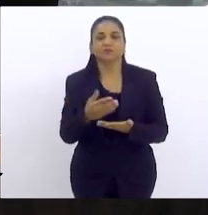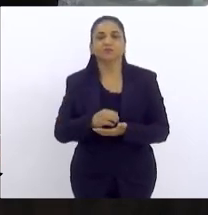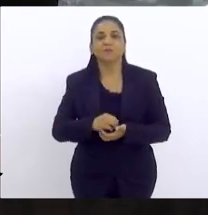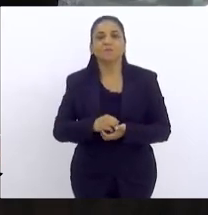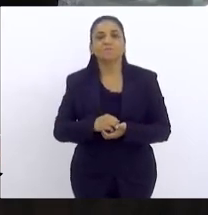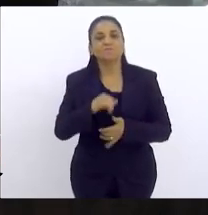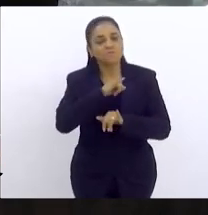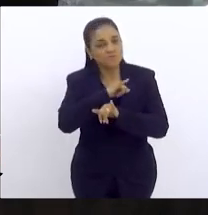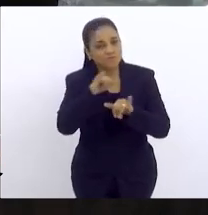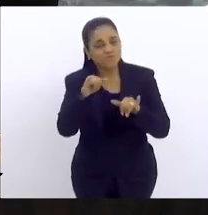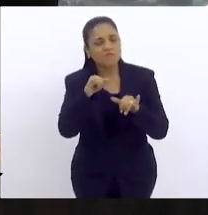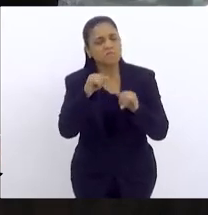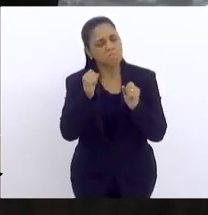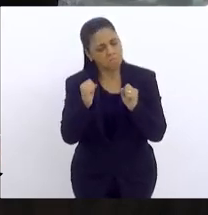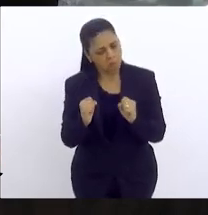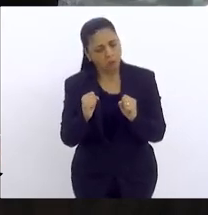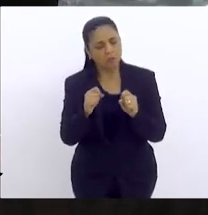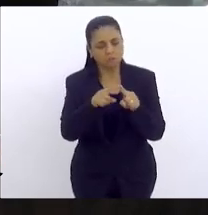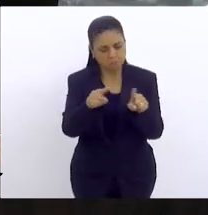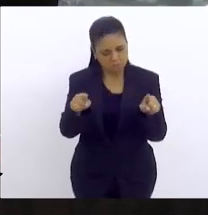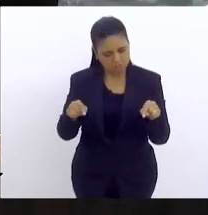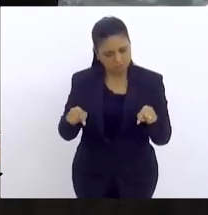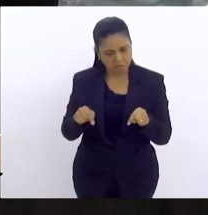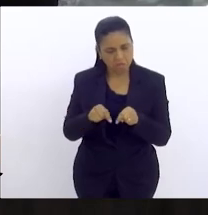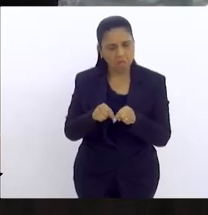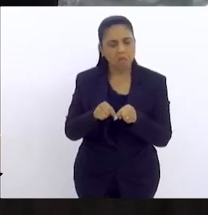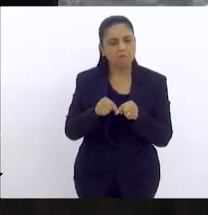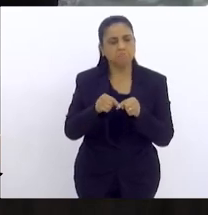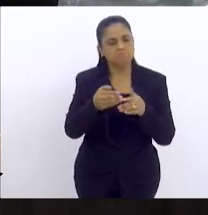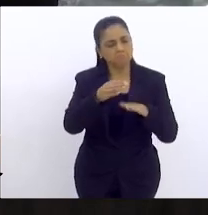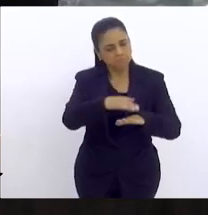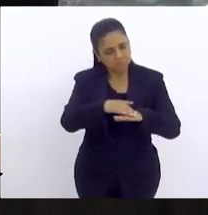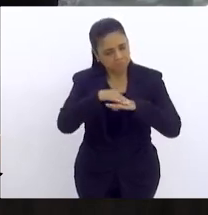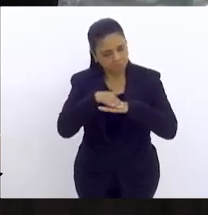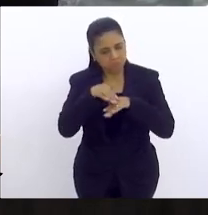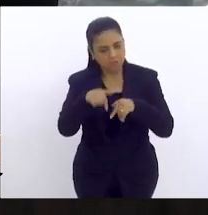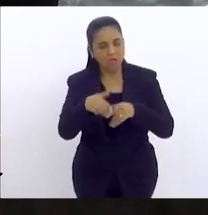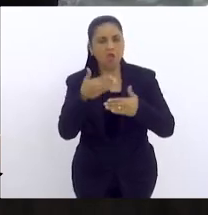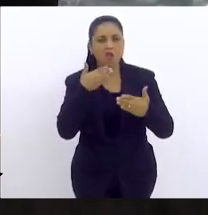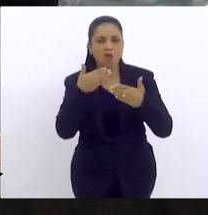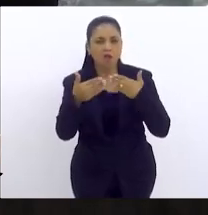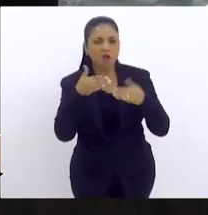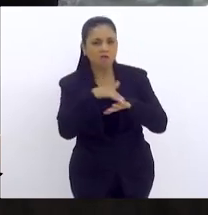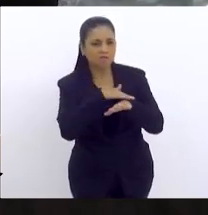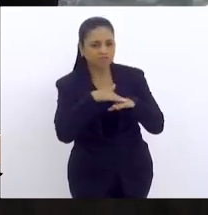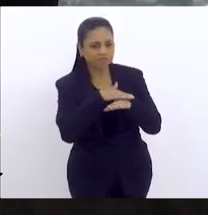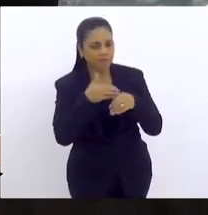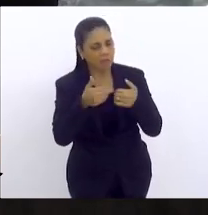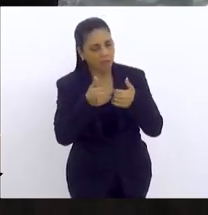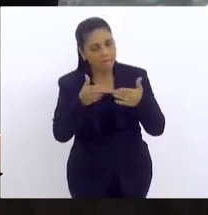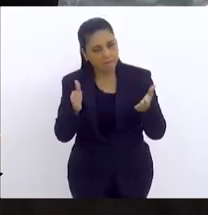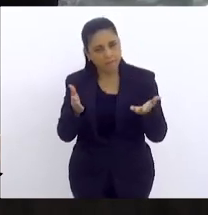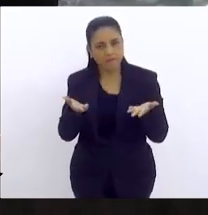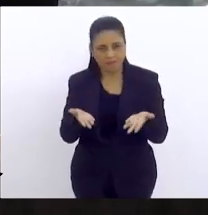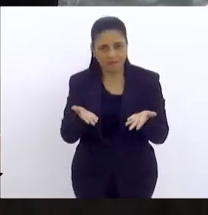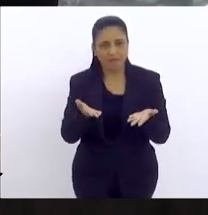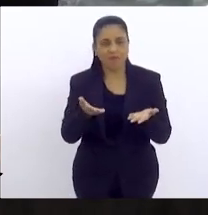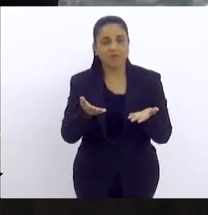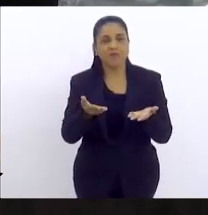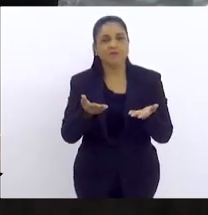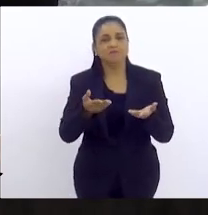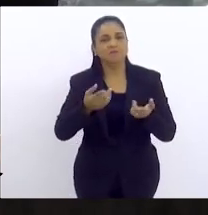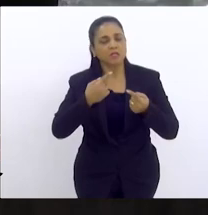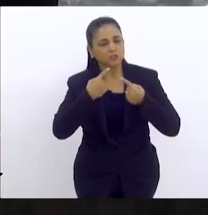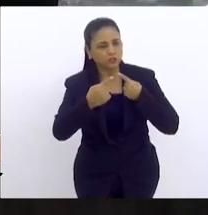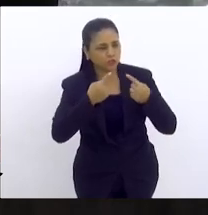e dizer que o senhor pode contar com meu gabinete a hora que precisar o gabinete está de portas abertas a gente vai